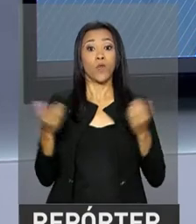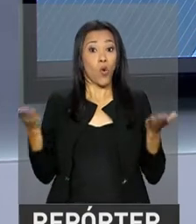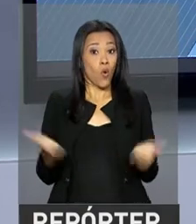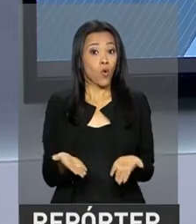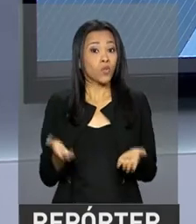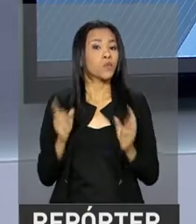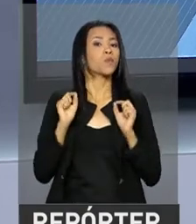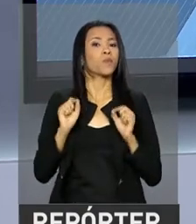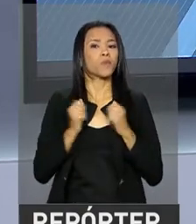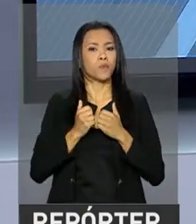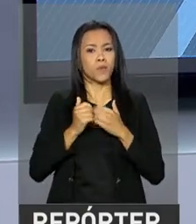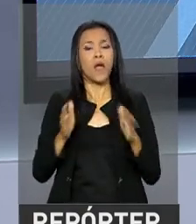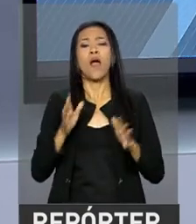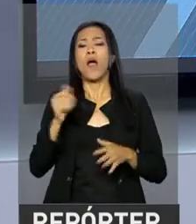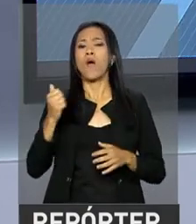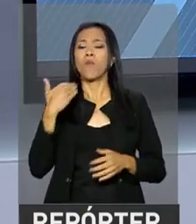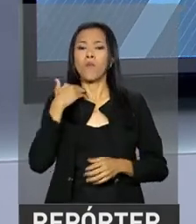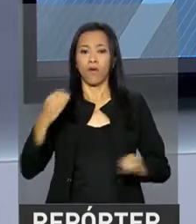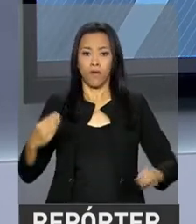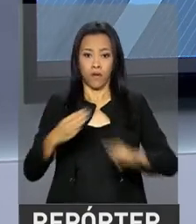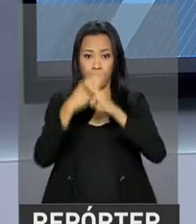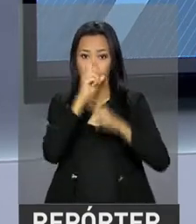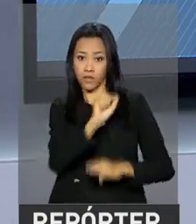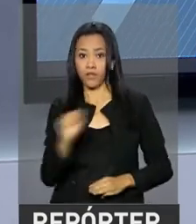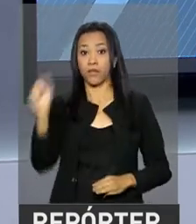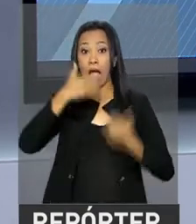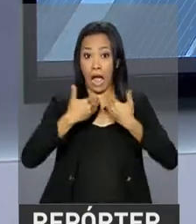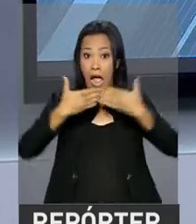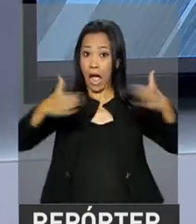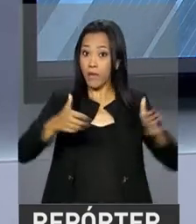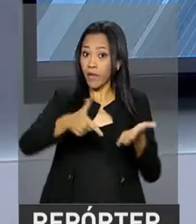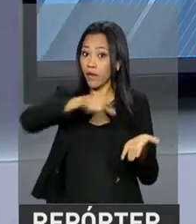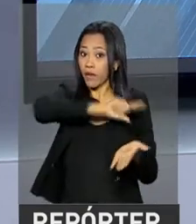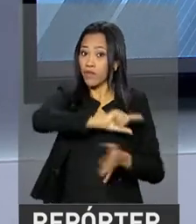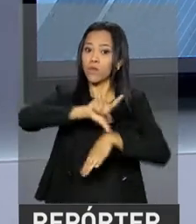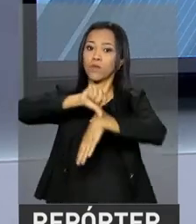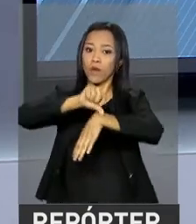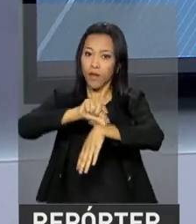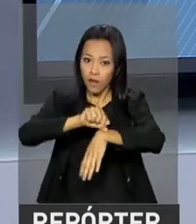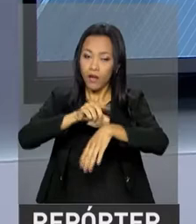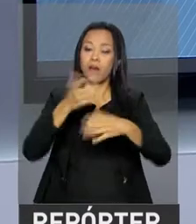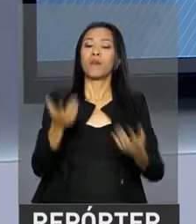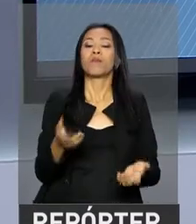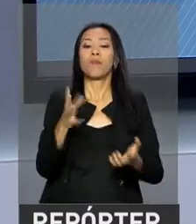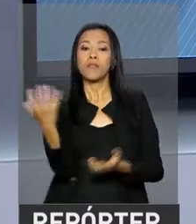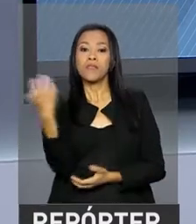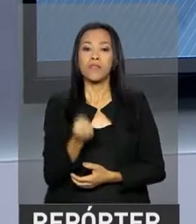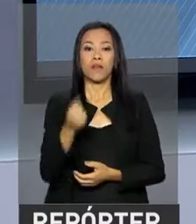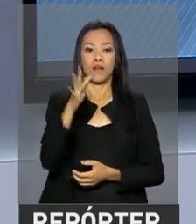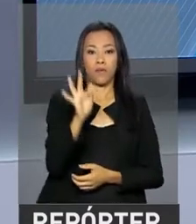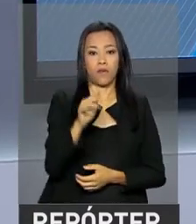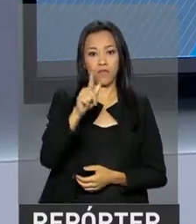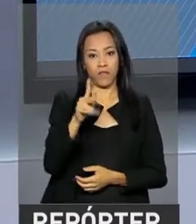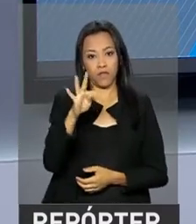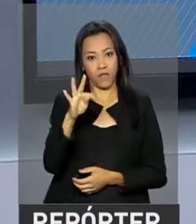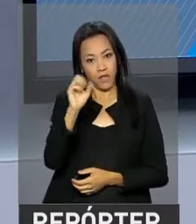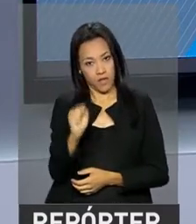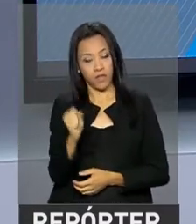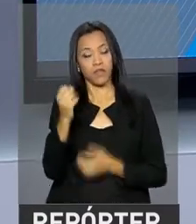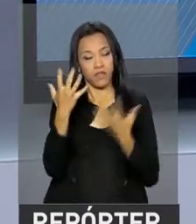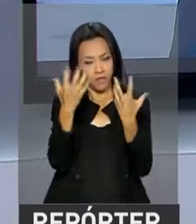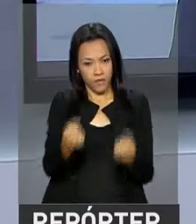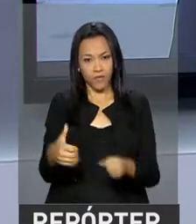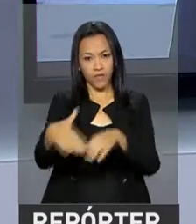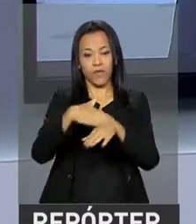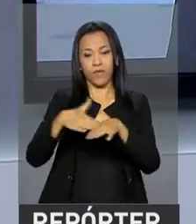de hoje, as agências da Caixa abrem mais cedo para saques do FGTS nativo. Vamos então conversar com a Mara